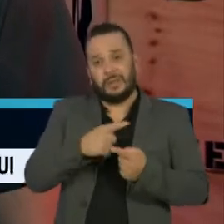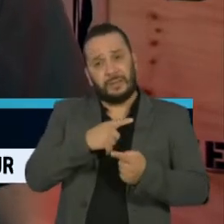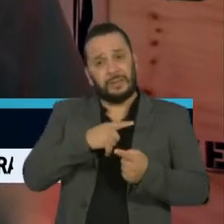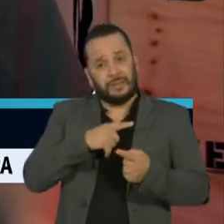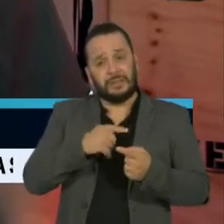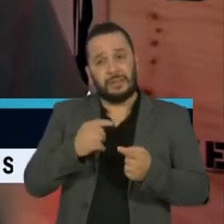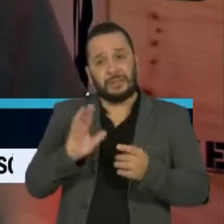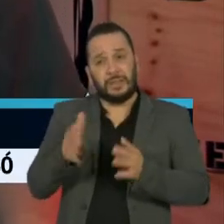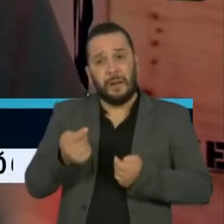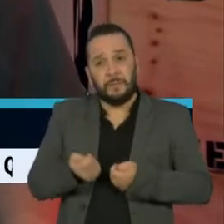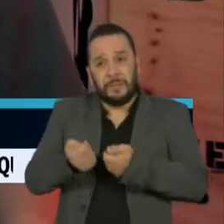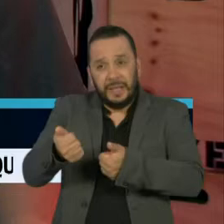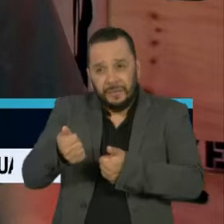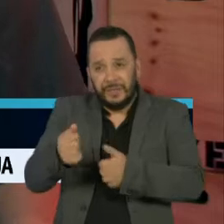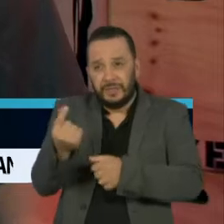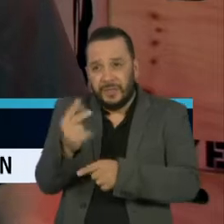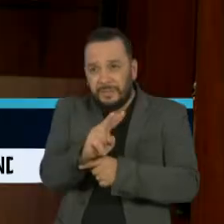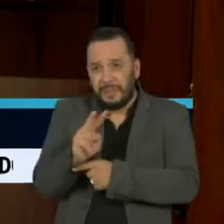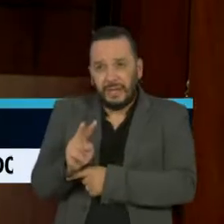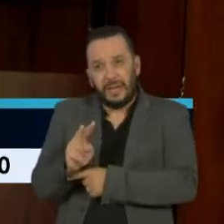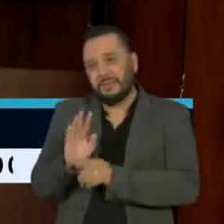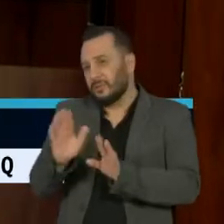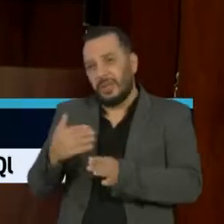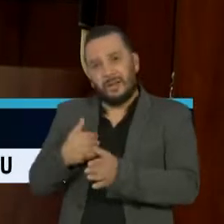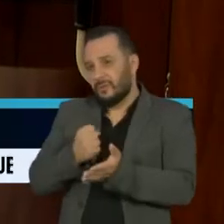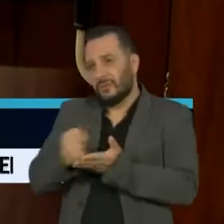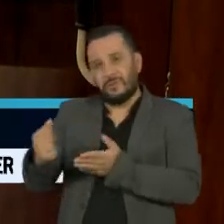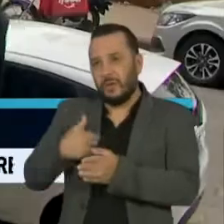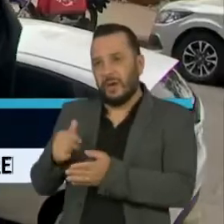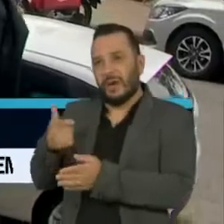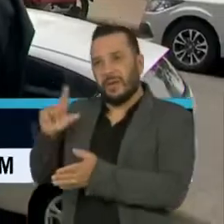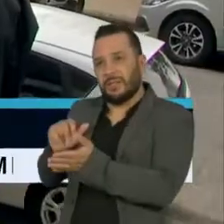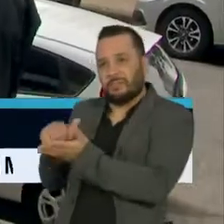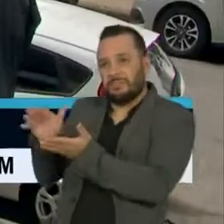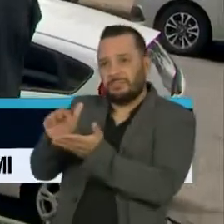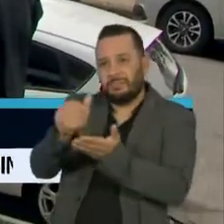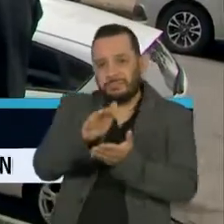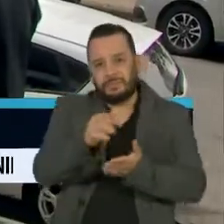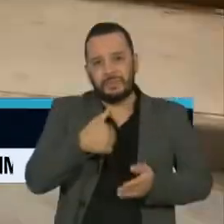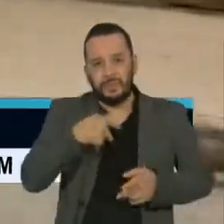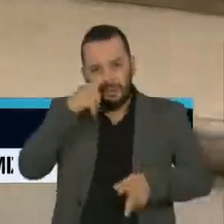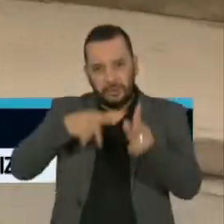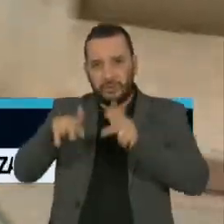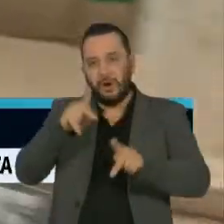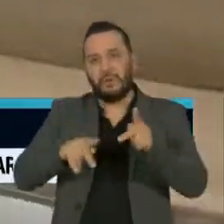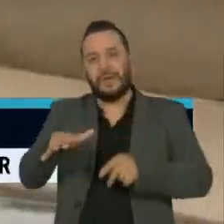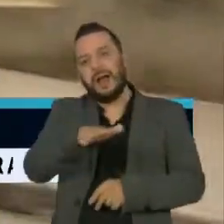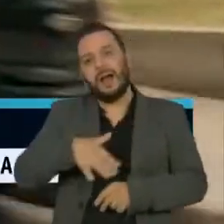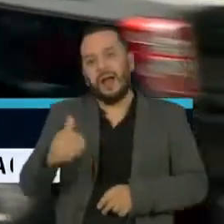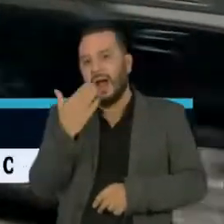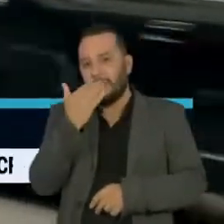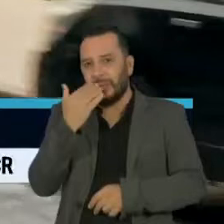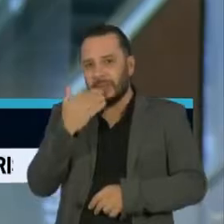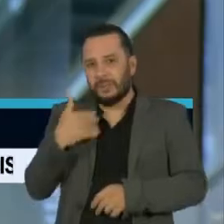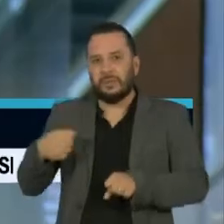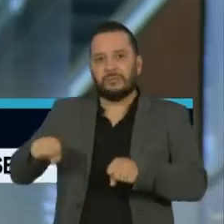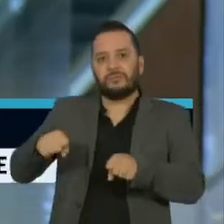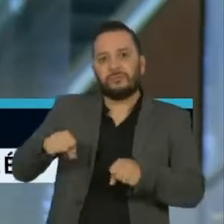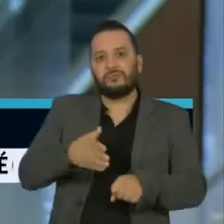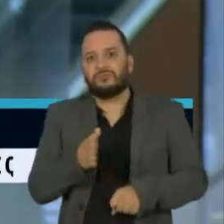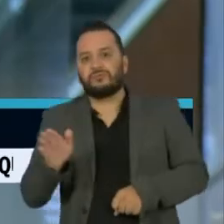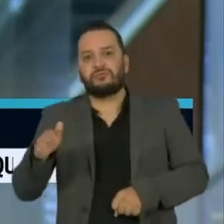tarde. Quando ela chegou, a gente já tinha desligado algumas pessoas. No shopping só funciona parcialmente o setor de alimentação com delivery.